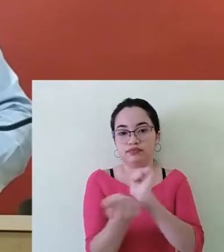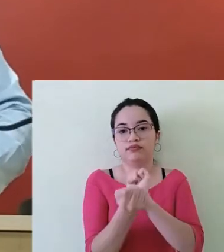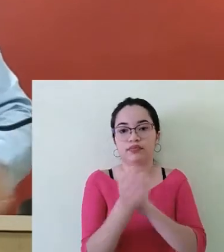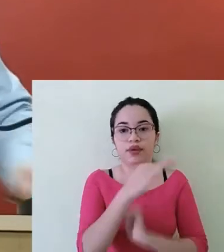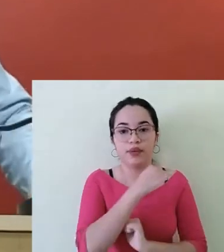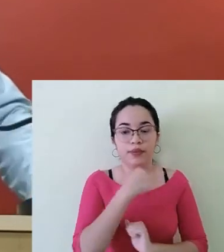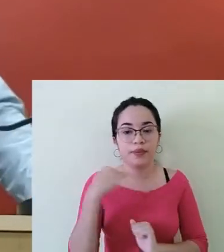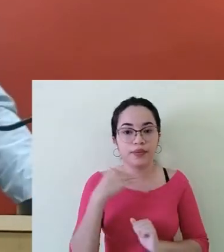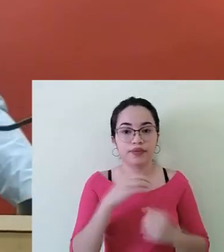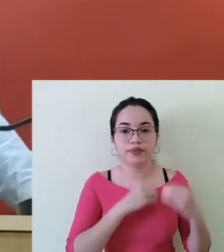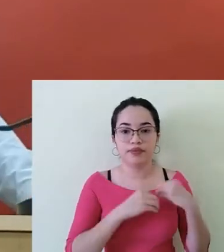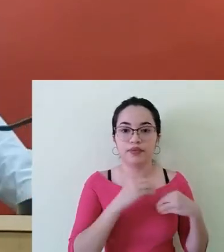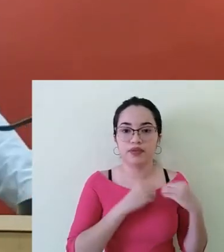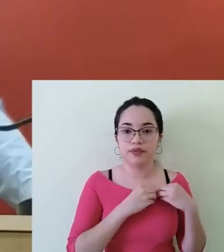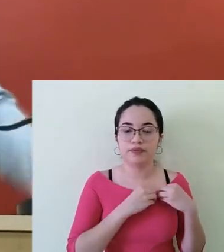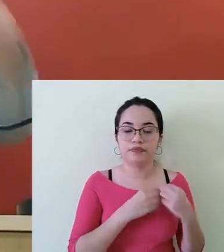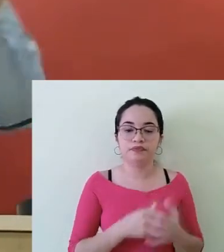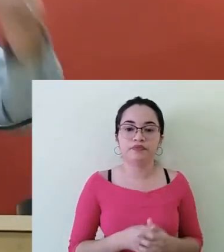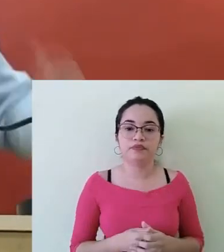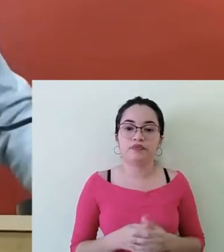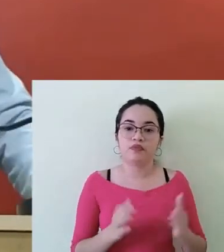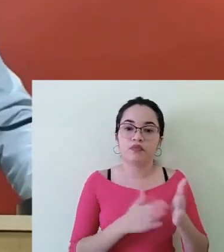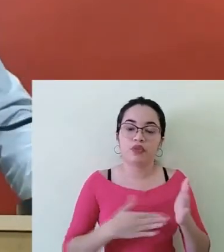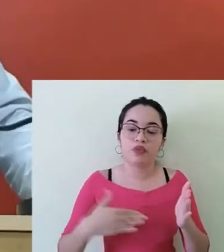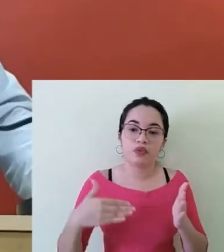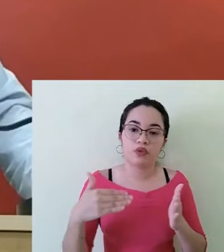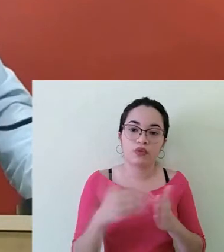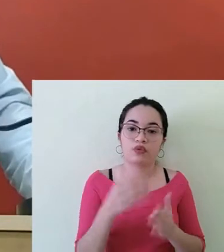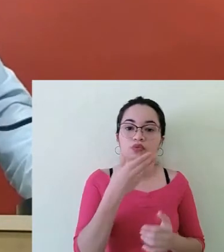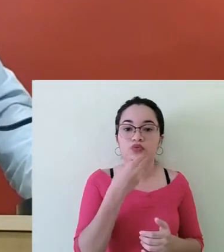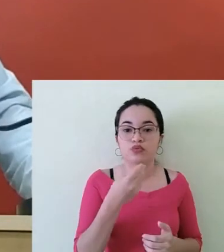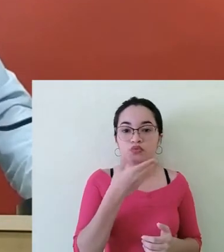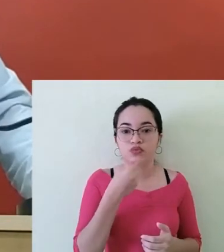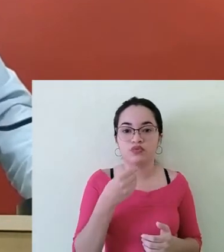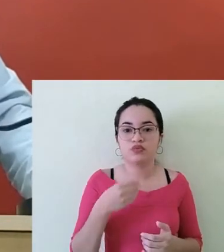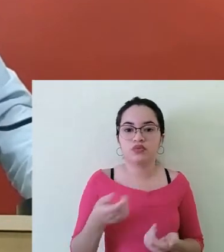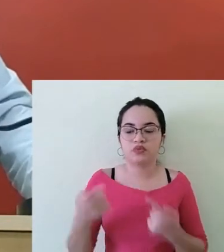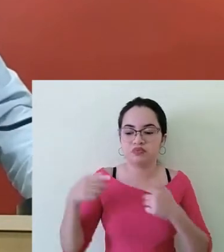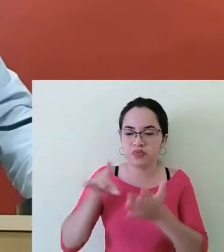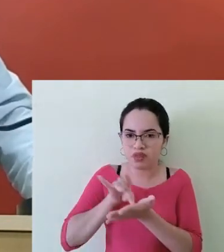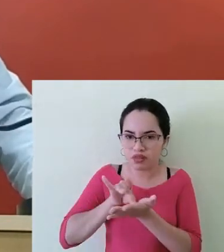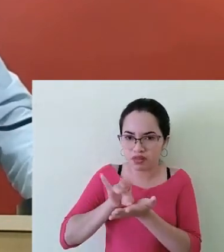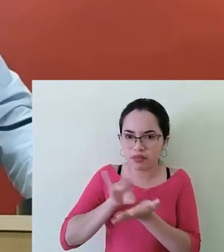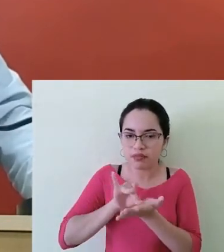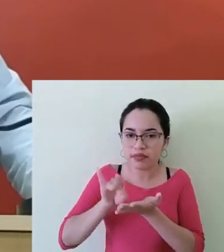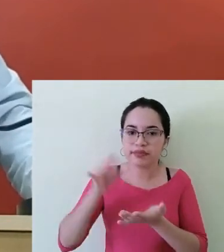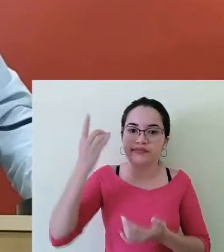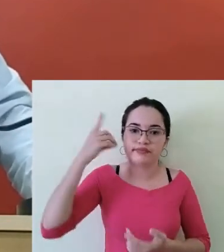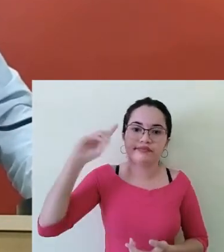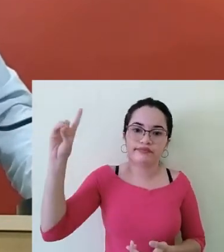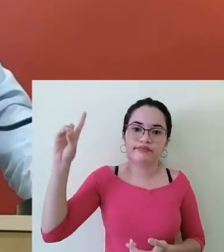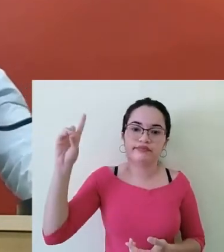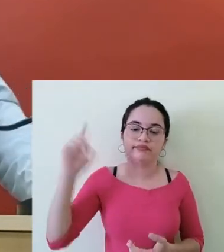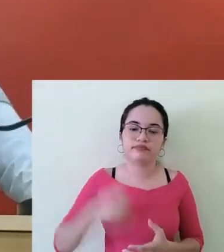escravizados e mortos no pecado. Todos os homens são adversários de Deus, são inimigos de